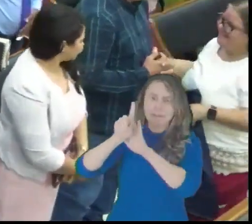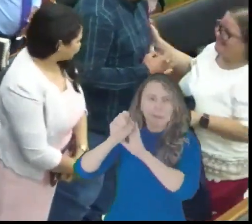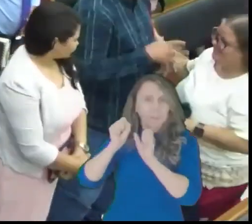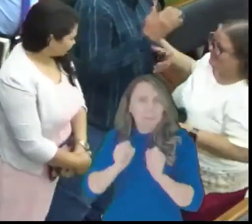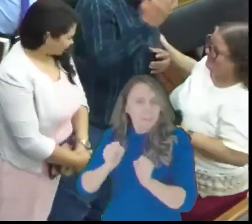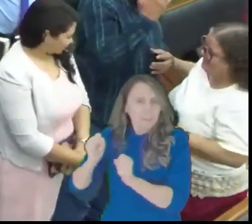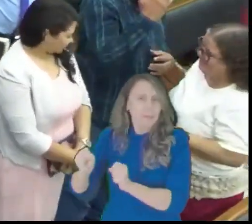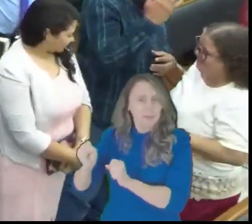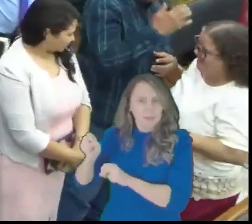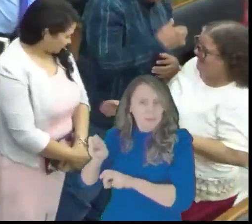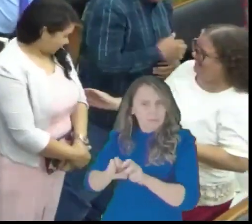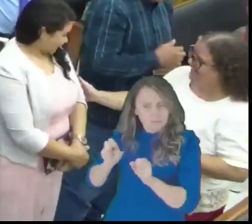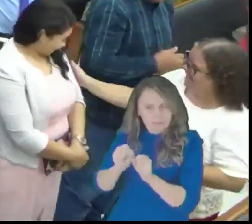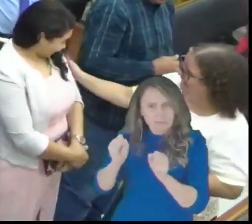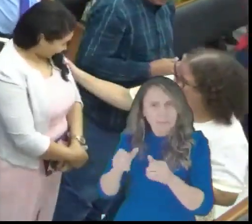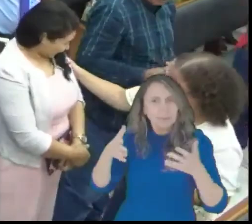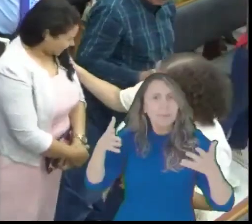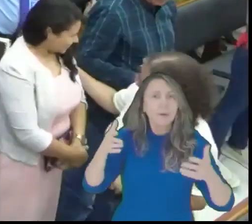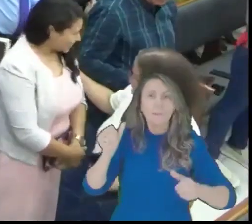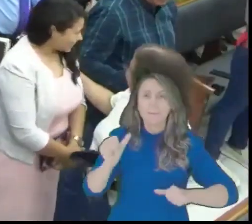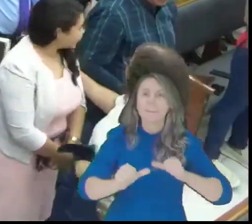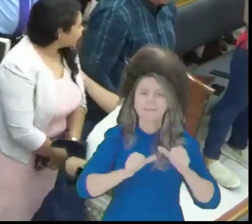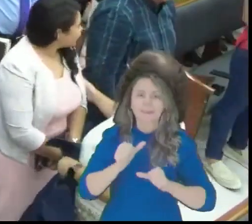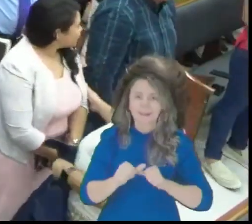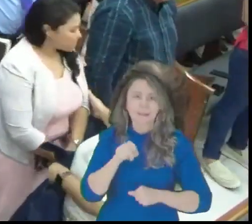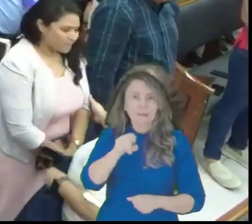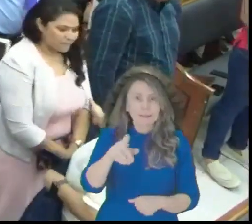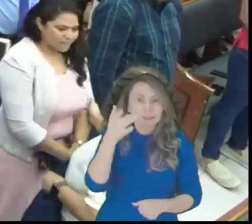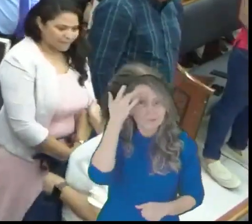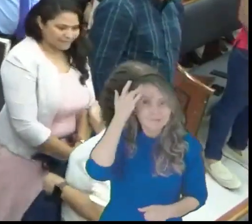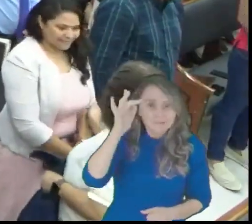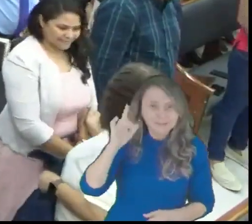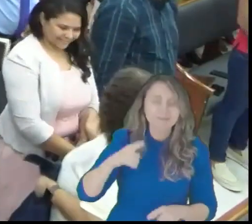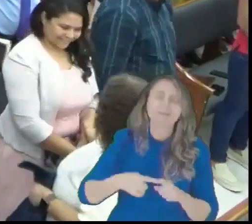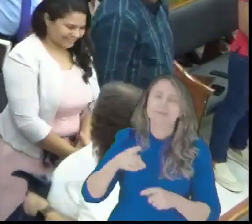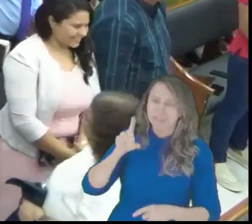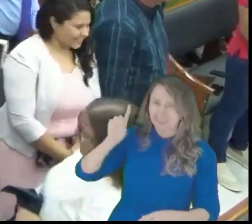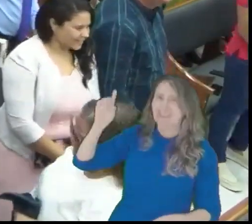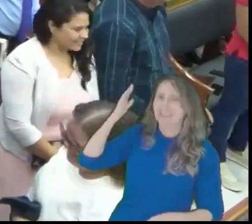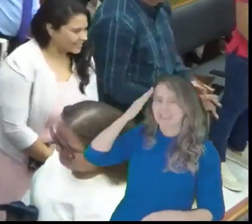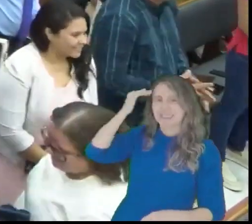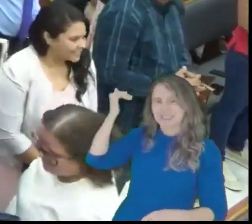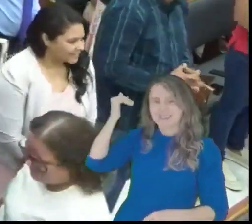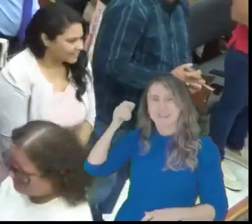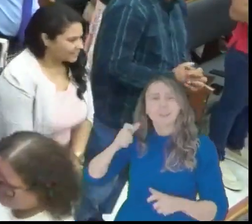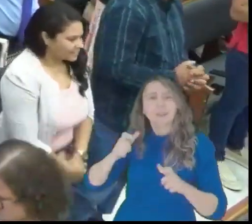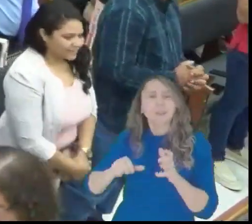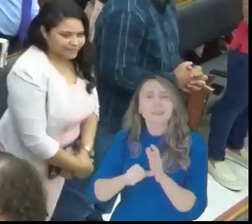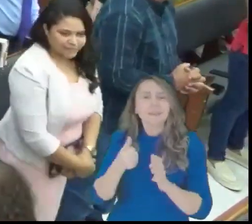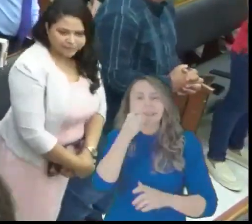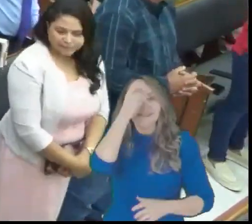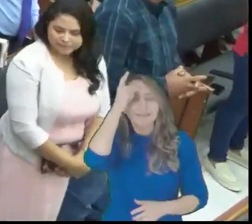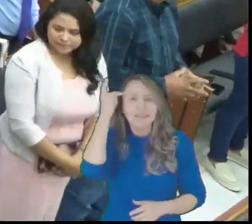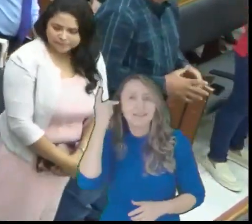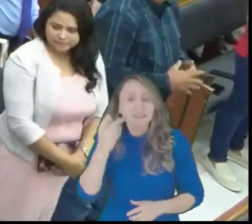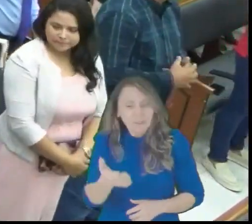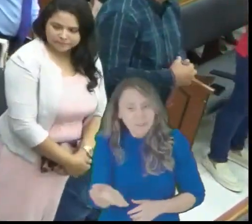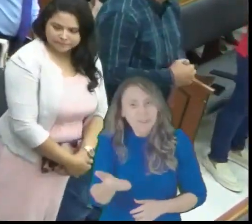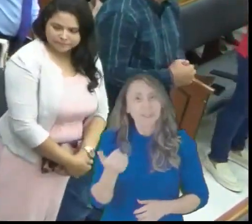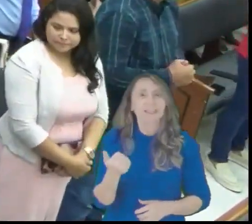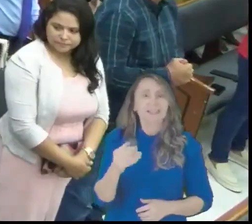fazer. Você não sabe, mas Deus sabe. Aonde está a primeira pessoa? Venha.